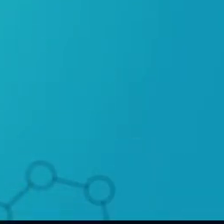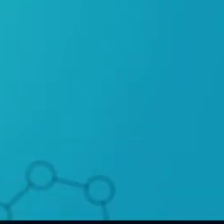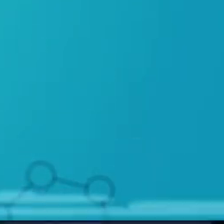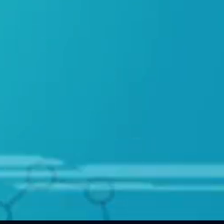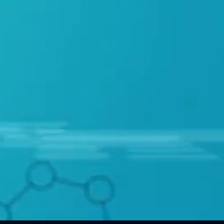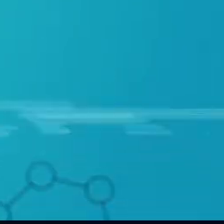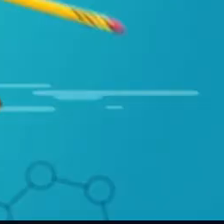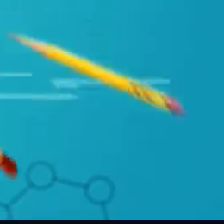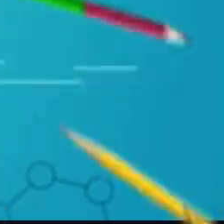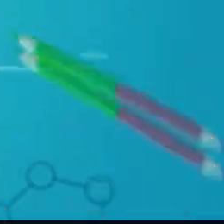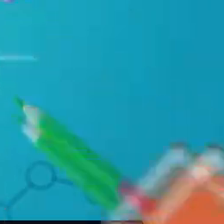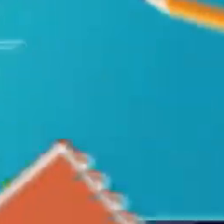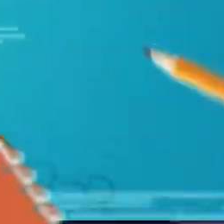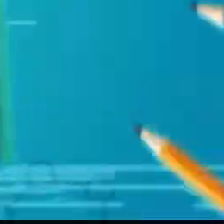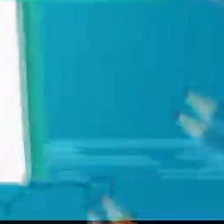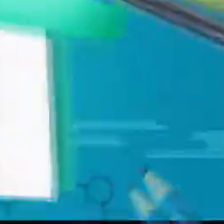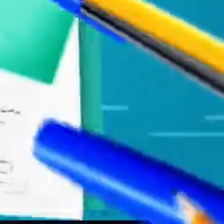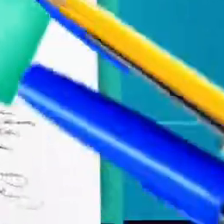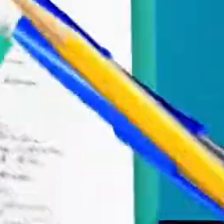Transcrição e